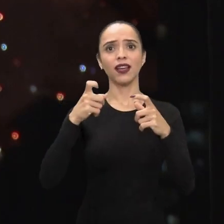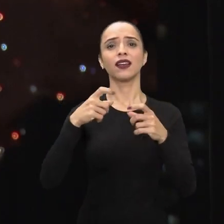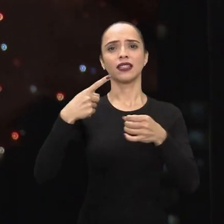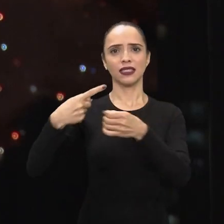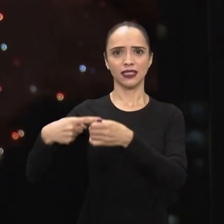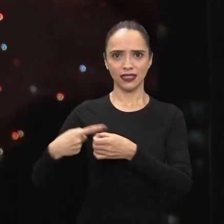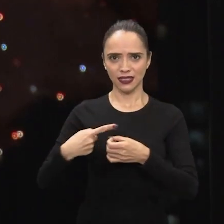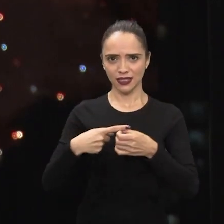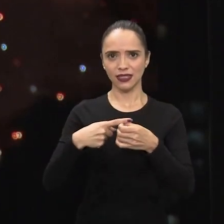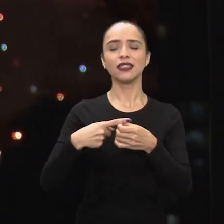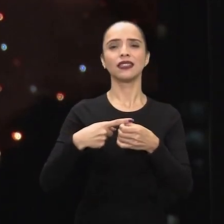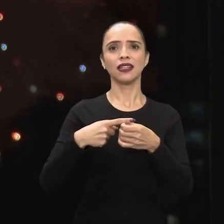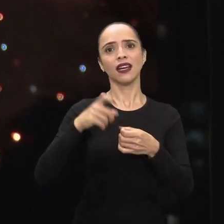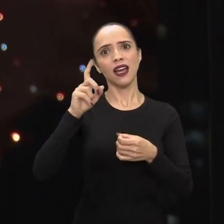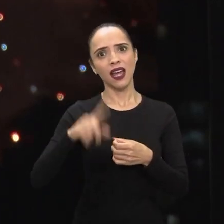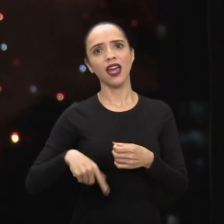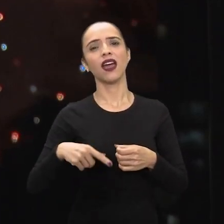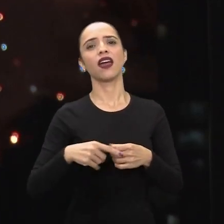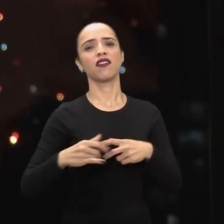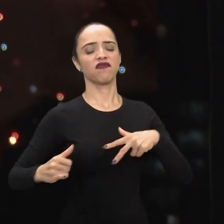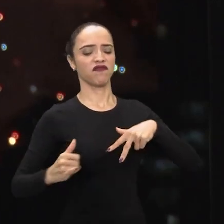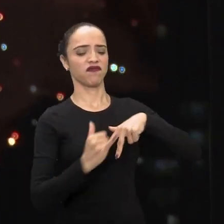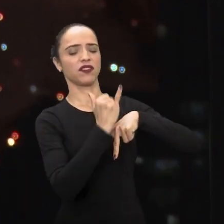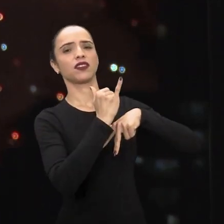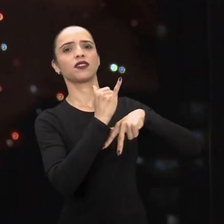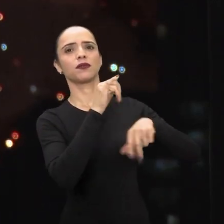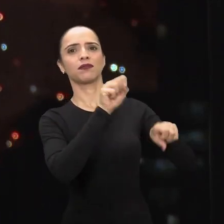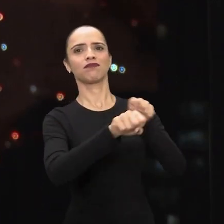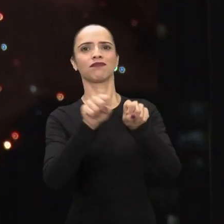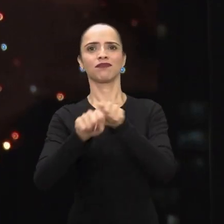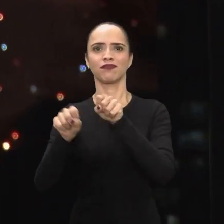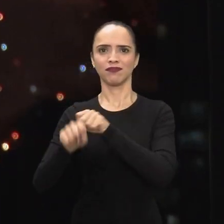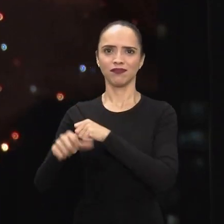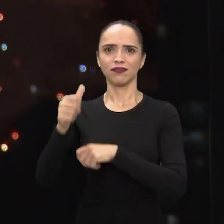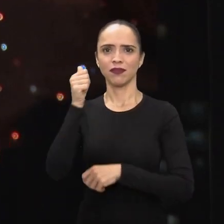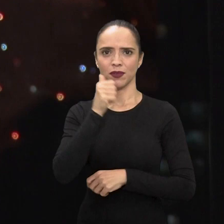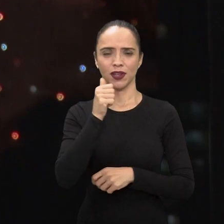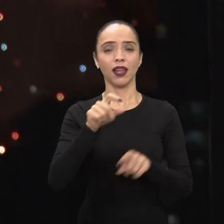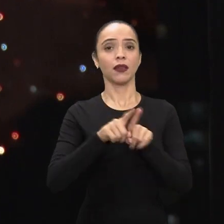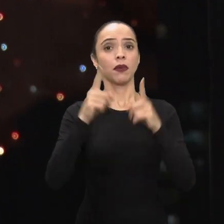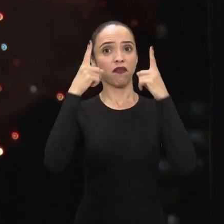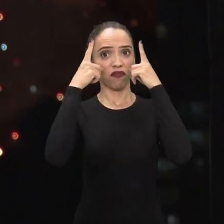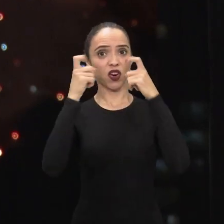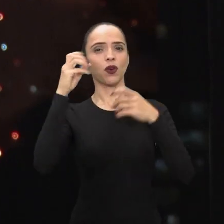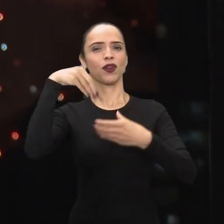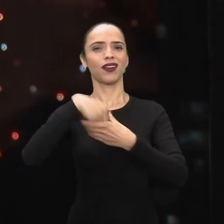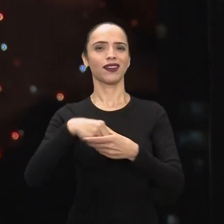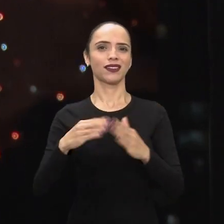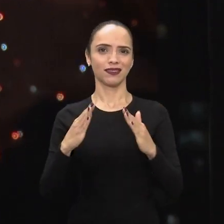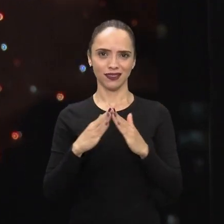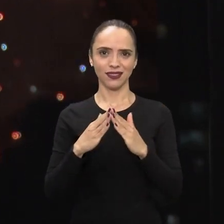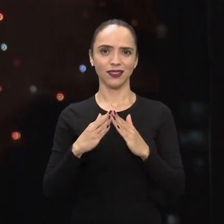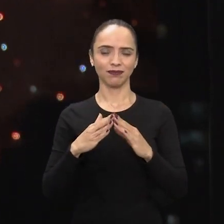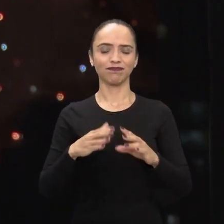jovens negros são vítimas né de feminicídio da violência doméstica